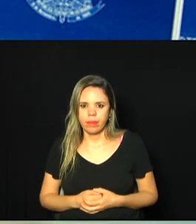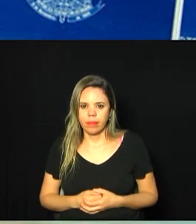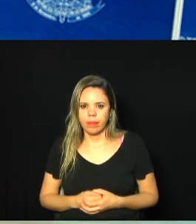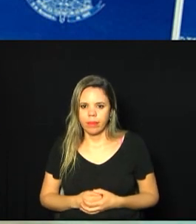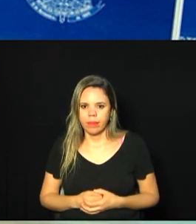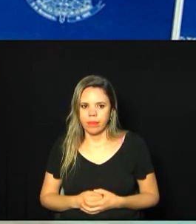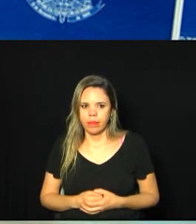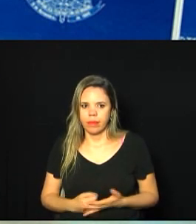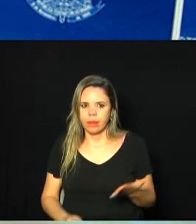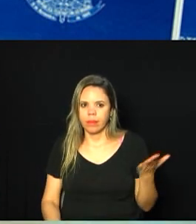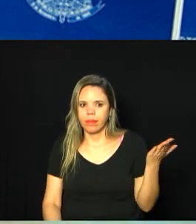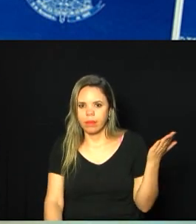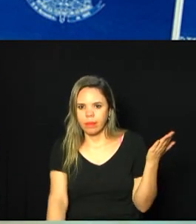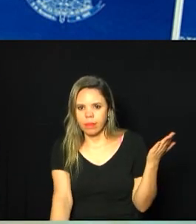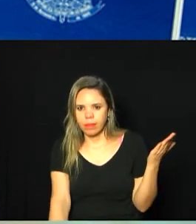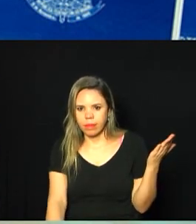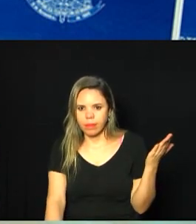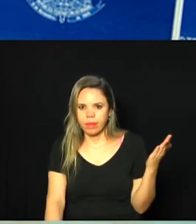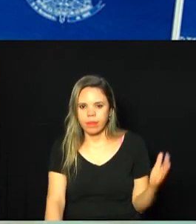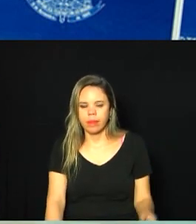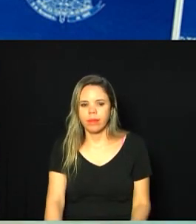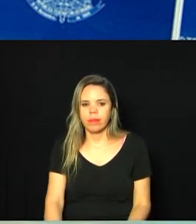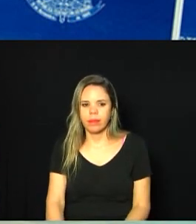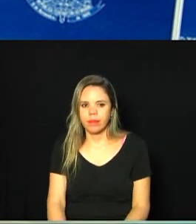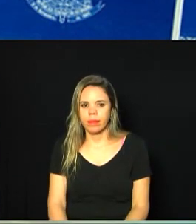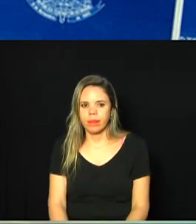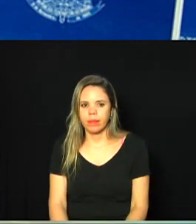no site do Portal do Cidadão.